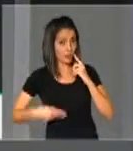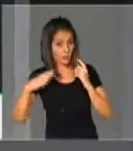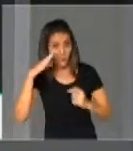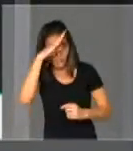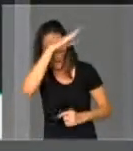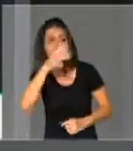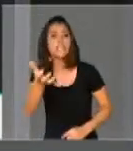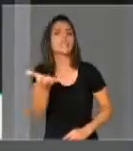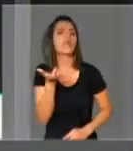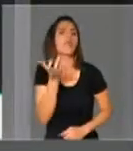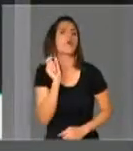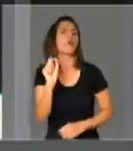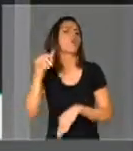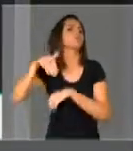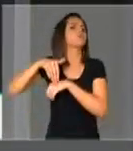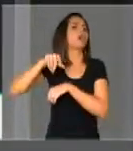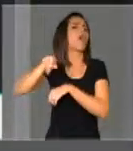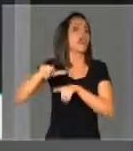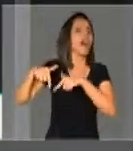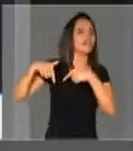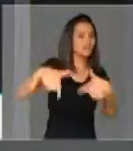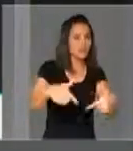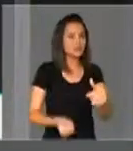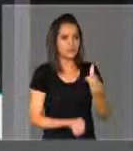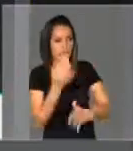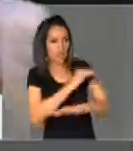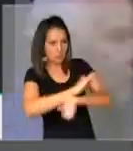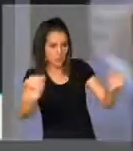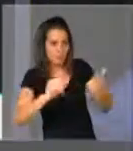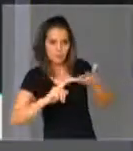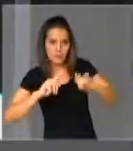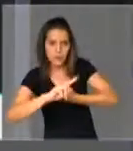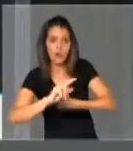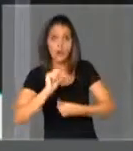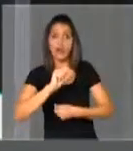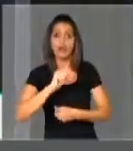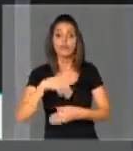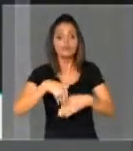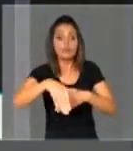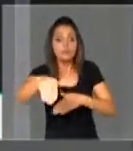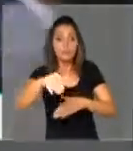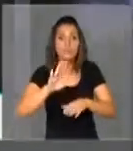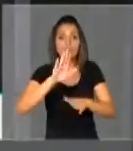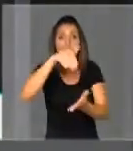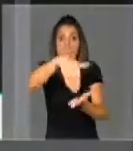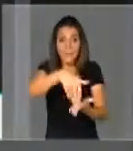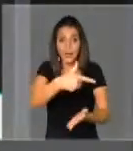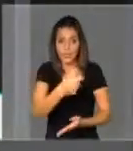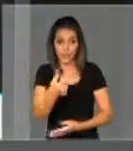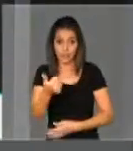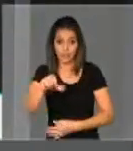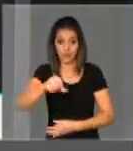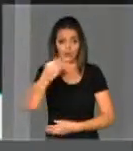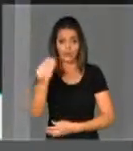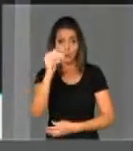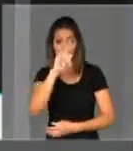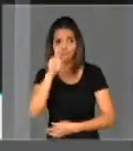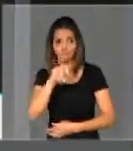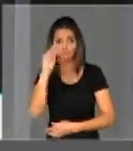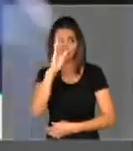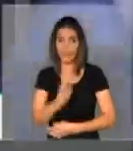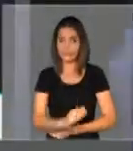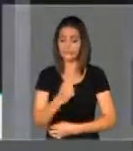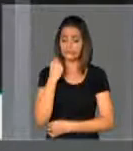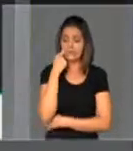pretende com as atitudes tomadas? Como estará o Brasil até o final do ano? O